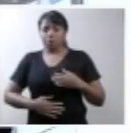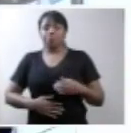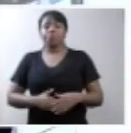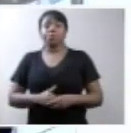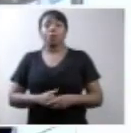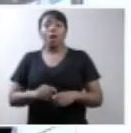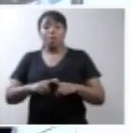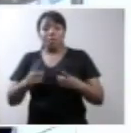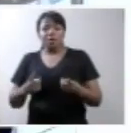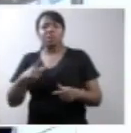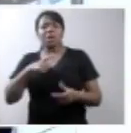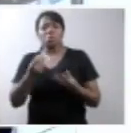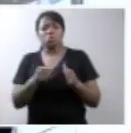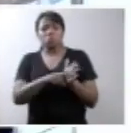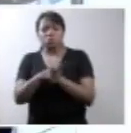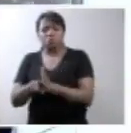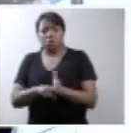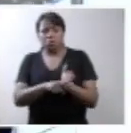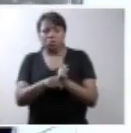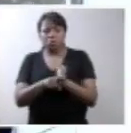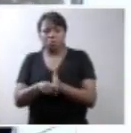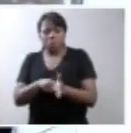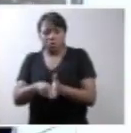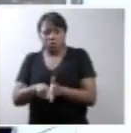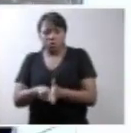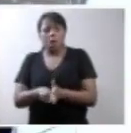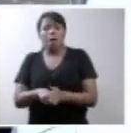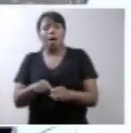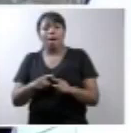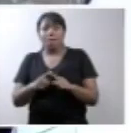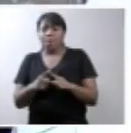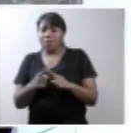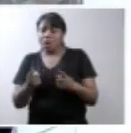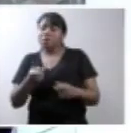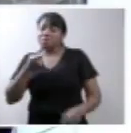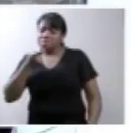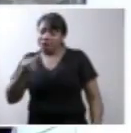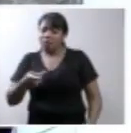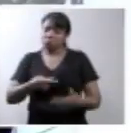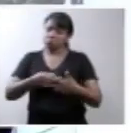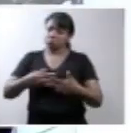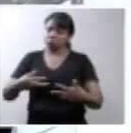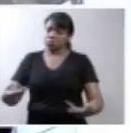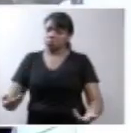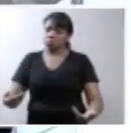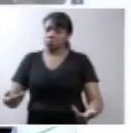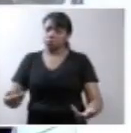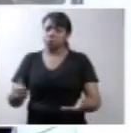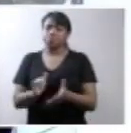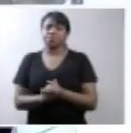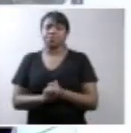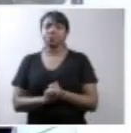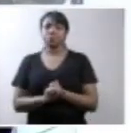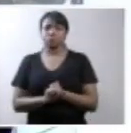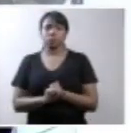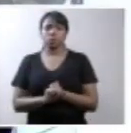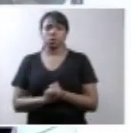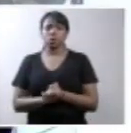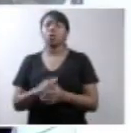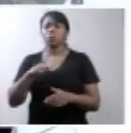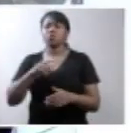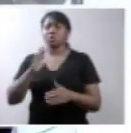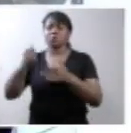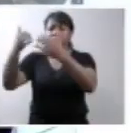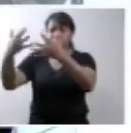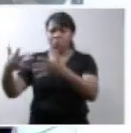cientificamente é por isso que há muitos cientistas que infelizmente dizem coisas eu trago